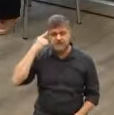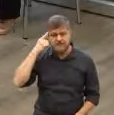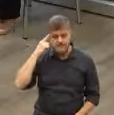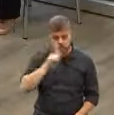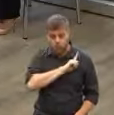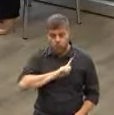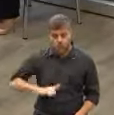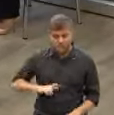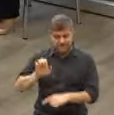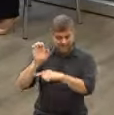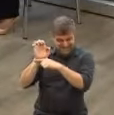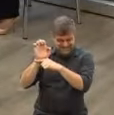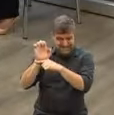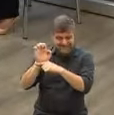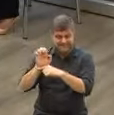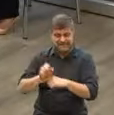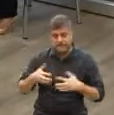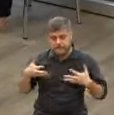né? Porque